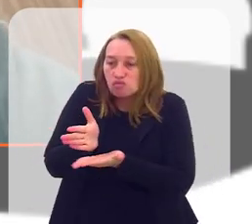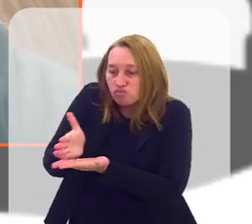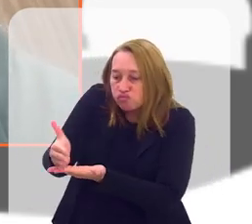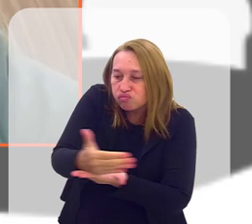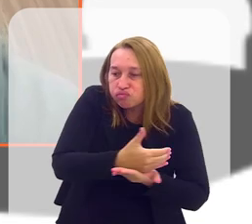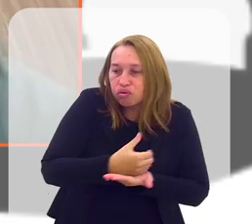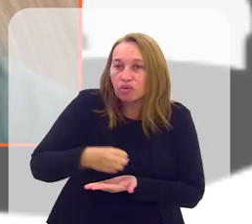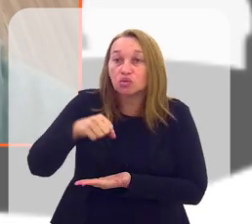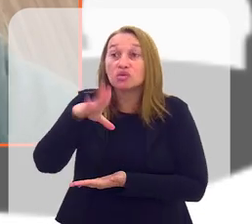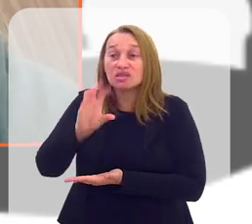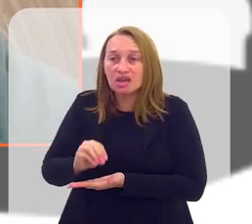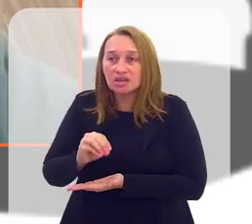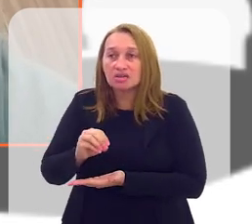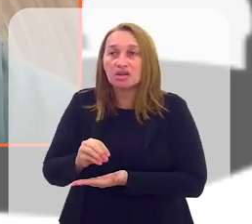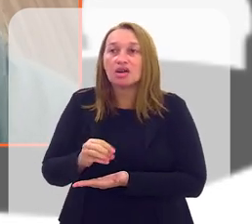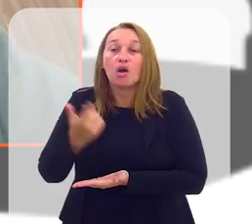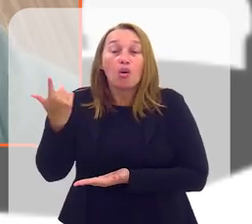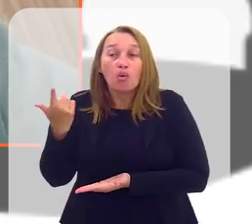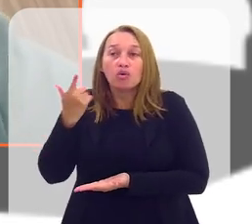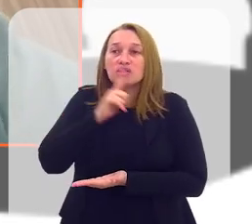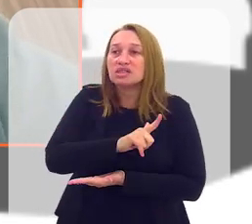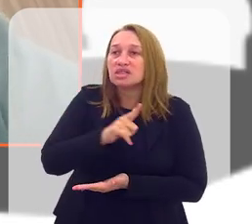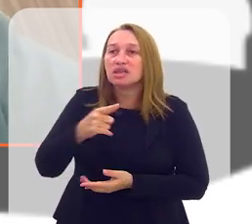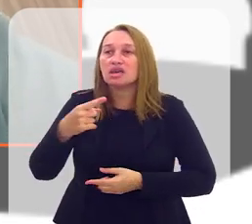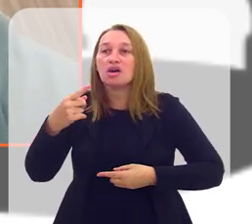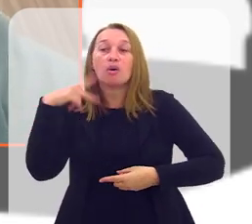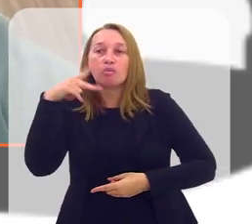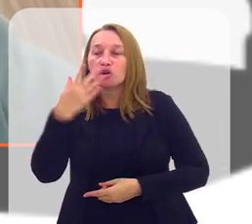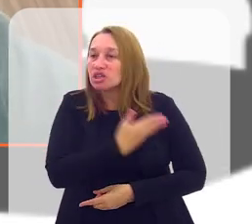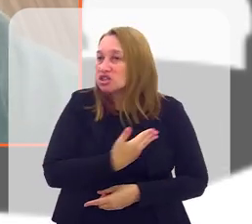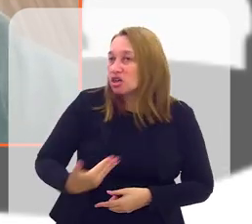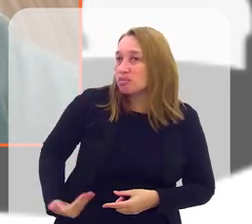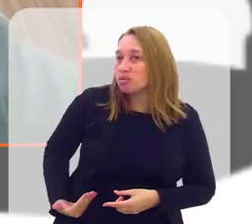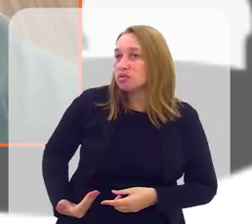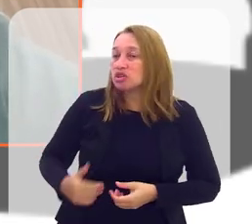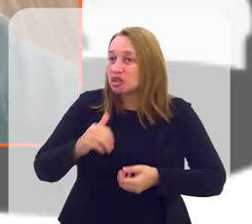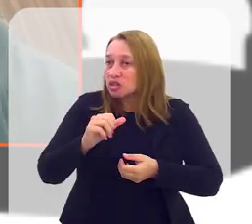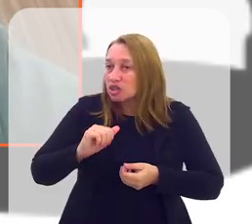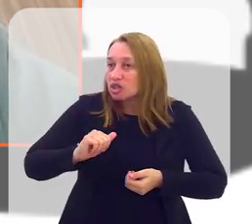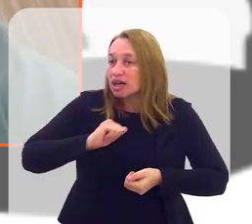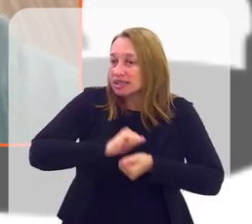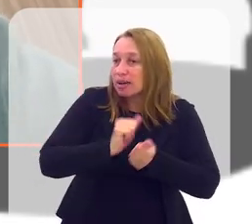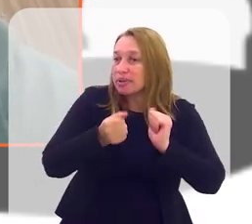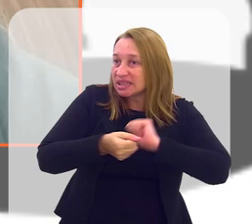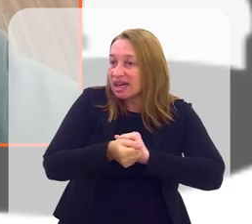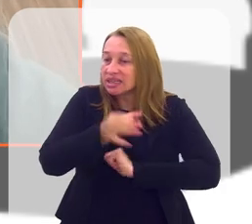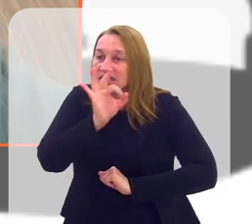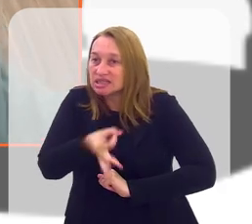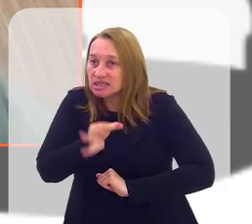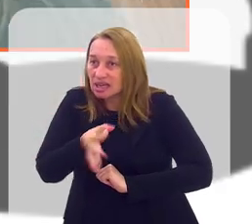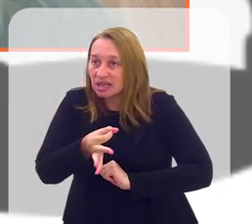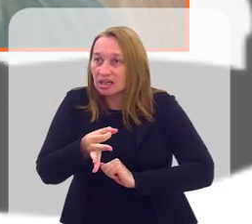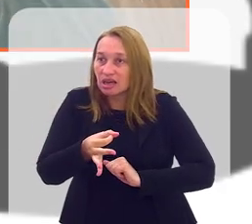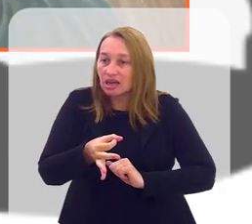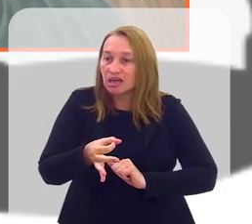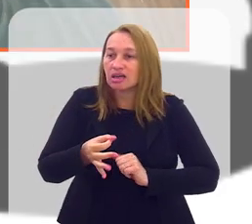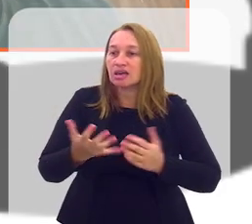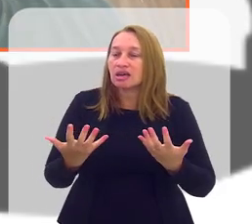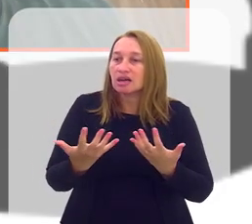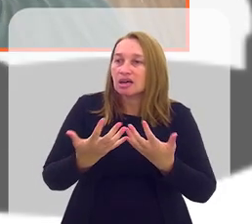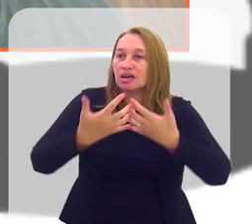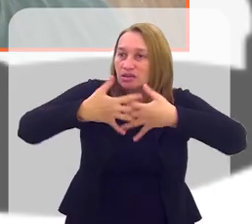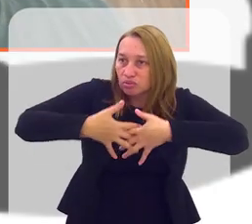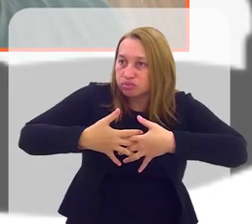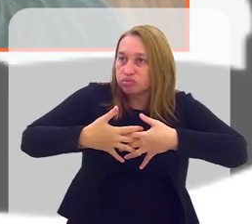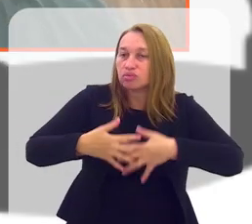os dados desse censo é que eles vão conseguir fazer uma política pública adequada. Isso vai facilitar tanto a vida do